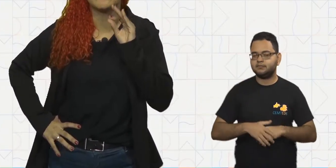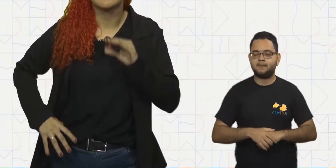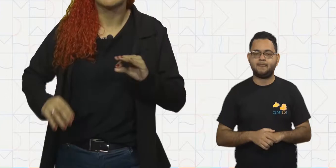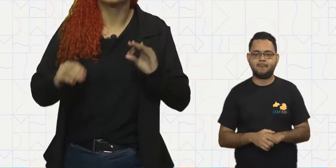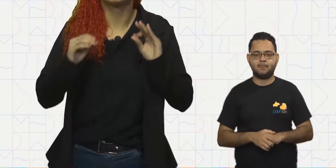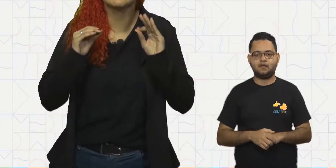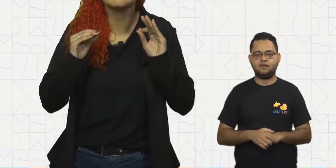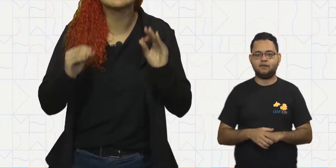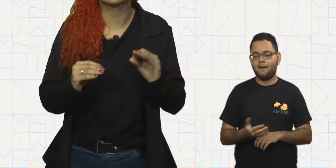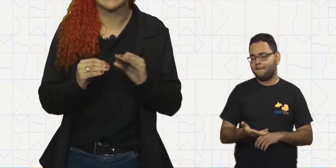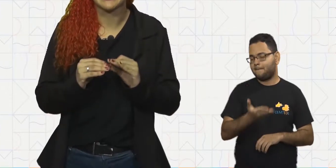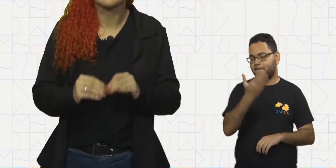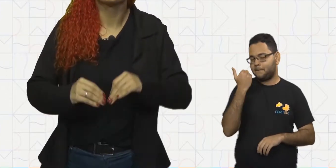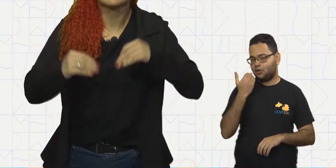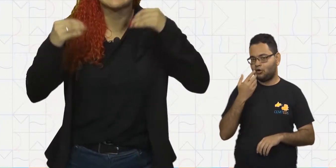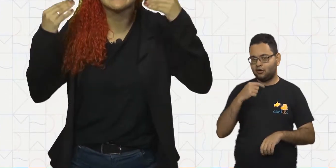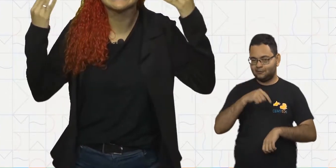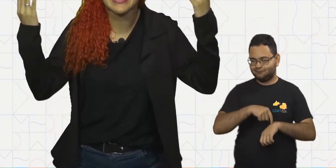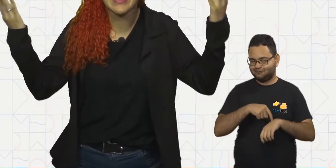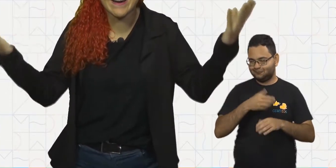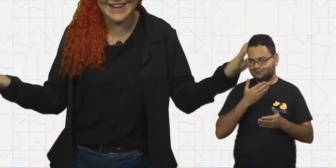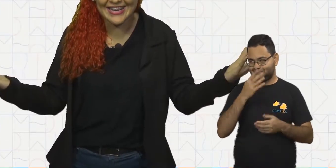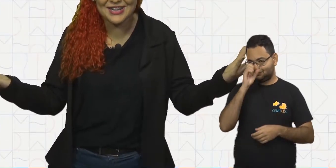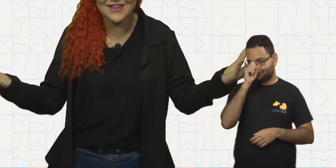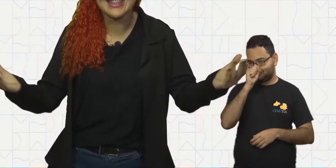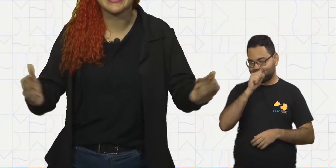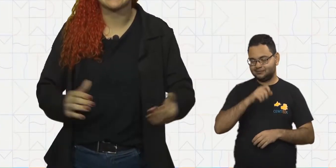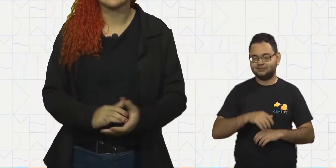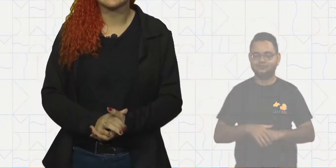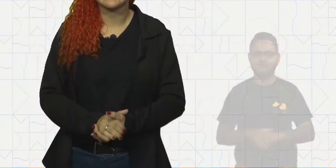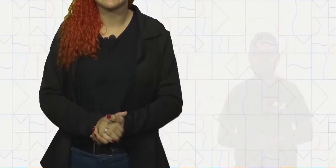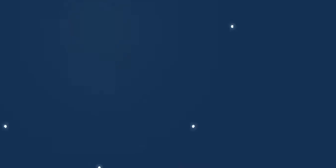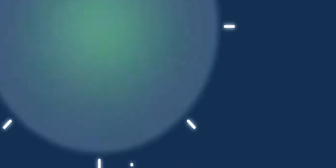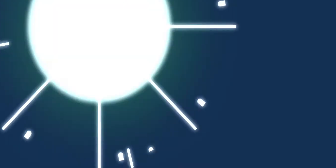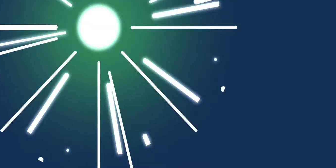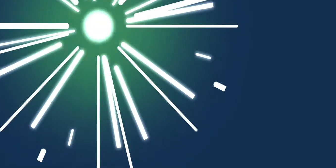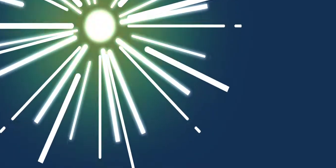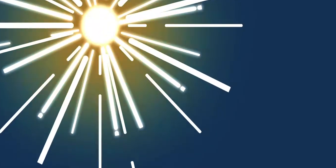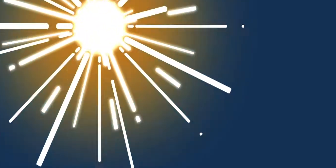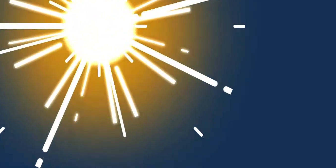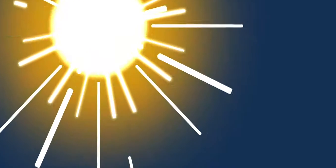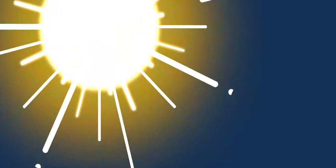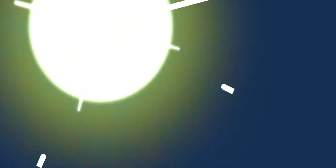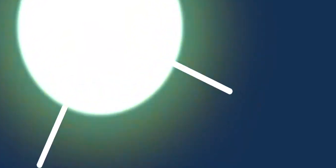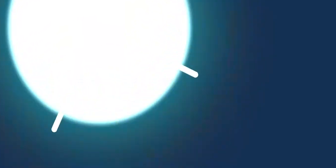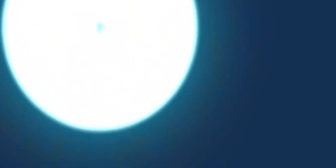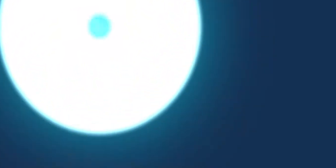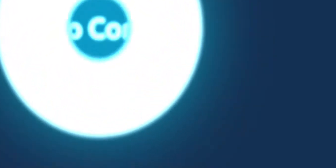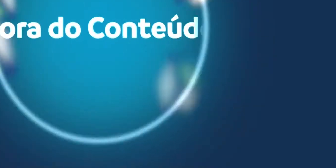Então vamos lá para Nossa Hora de Aprender um